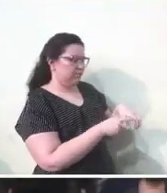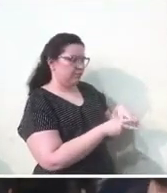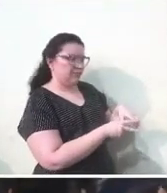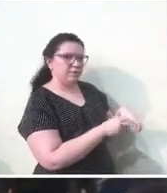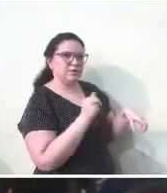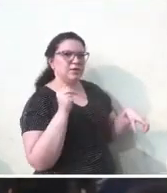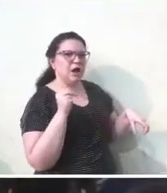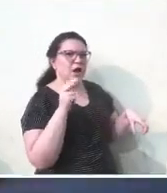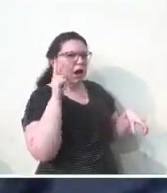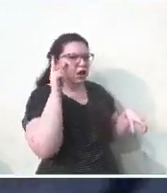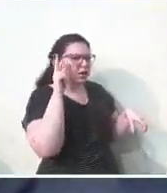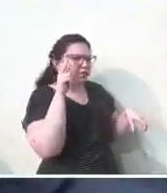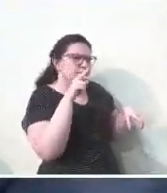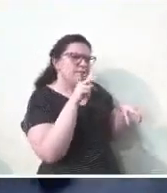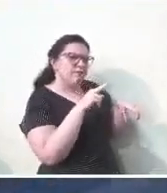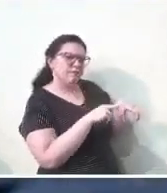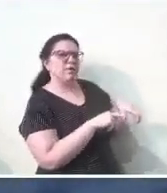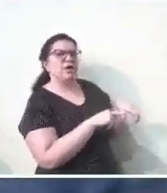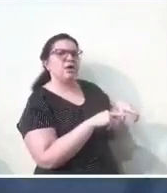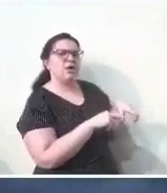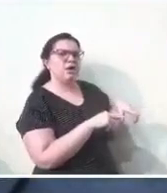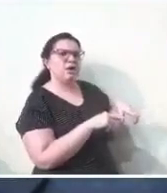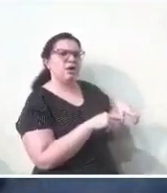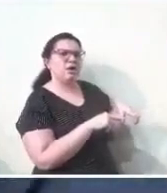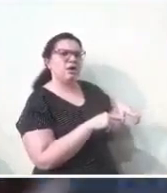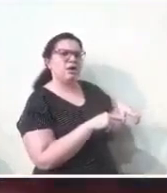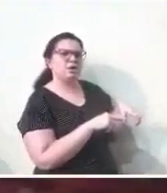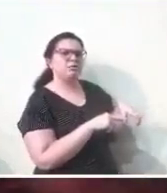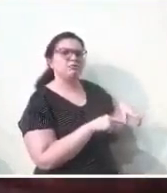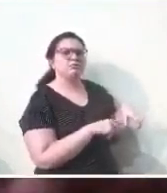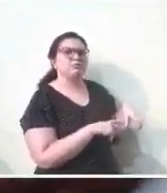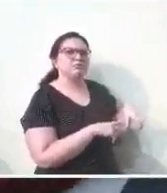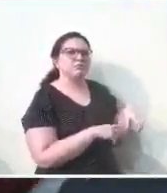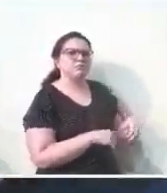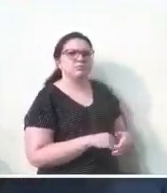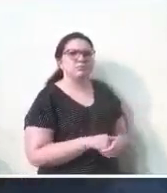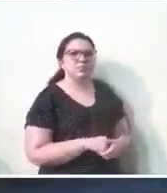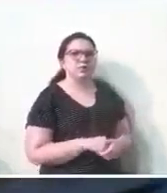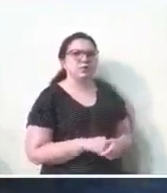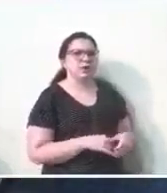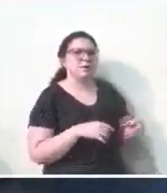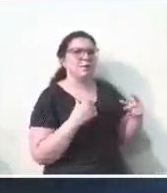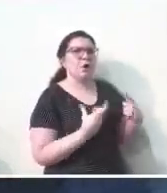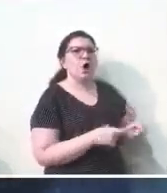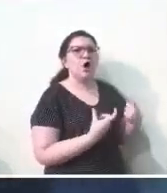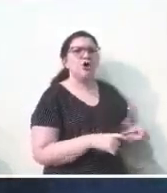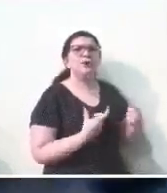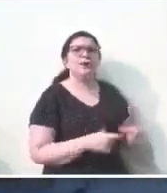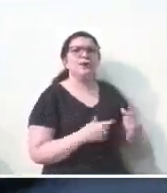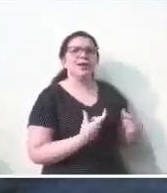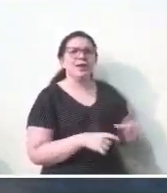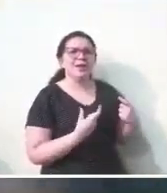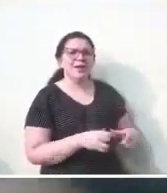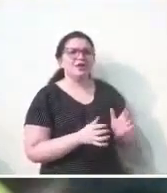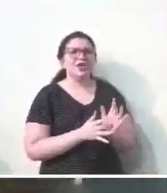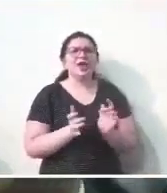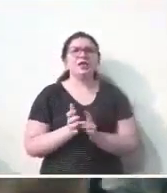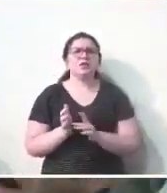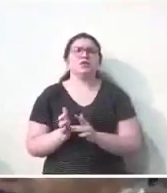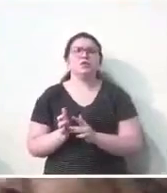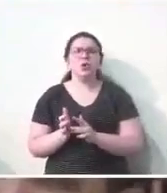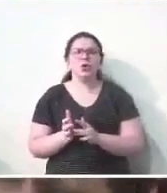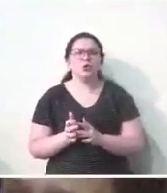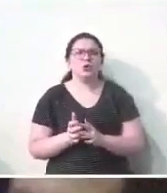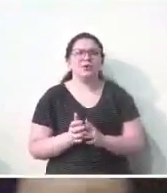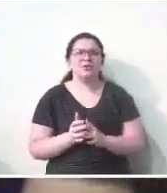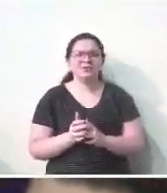disseram: não, não roubaram não. Ele lembra que ele pregou, ele está vivo, ele não está mais aqui, porque ele já está vivo, ele venceu, ele